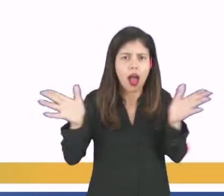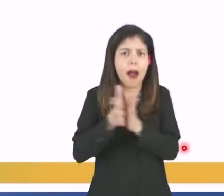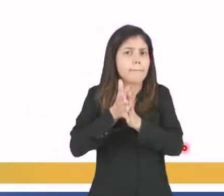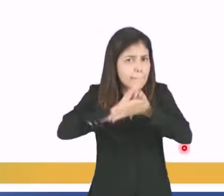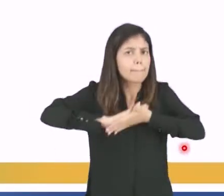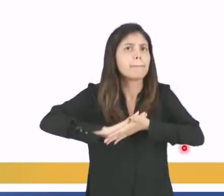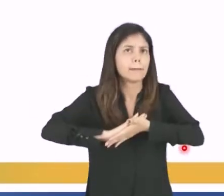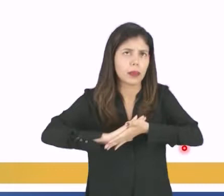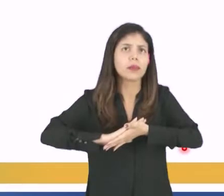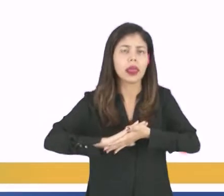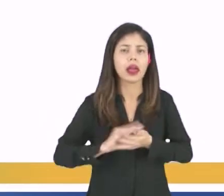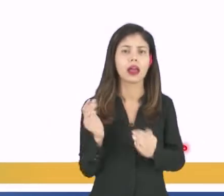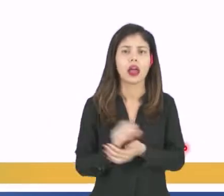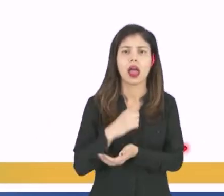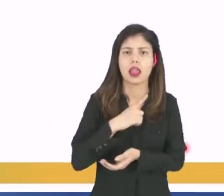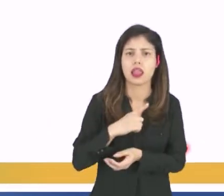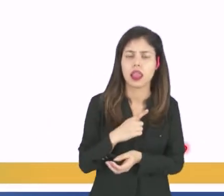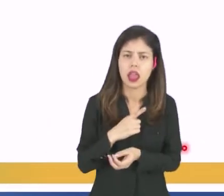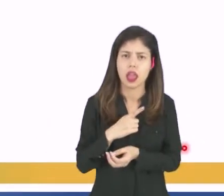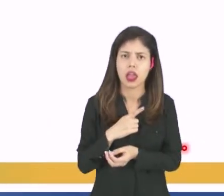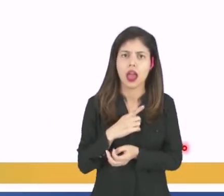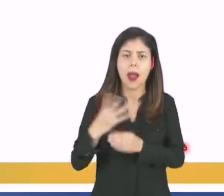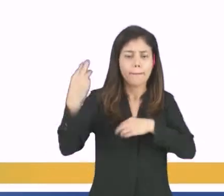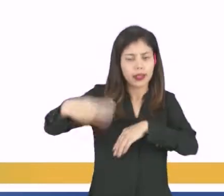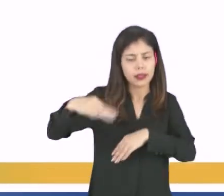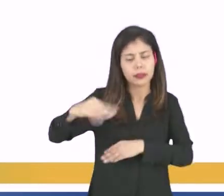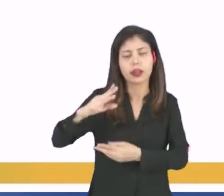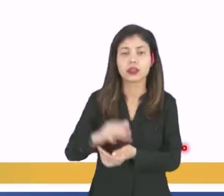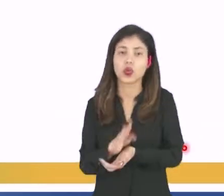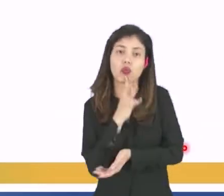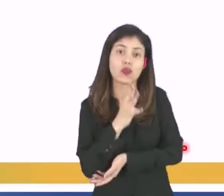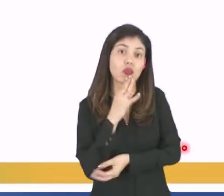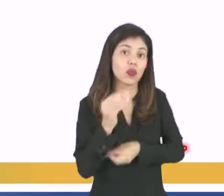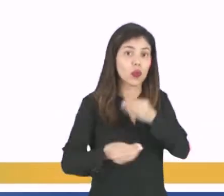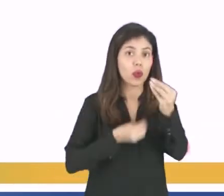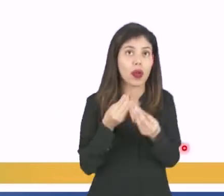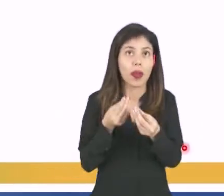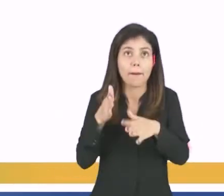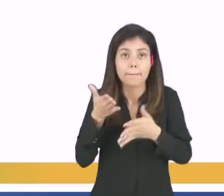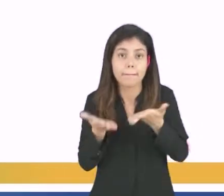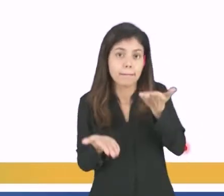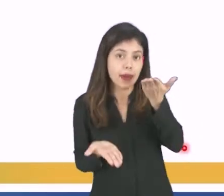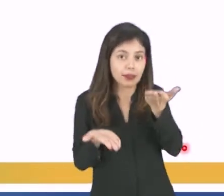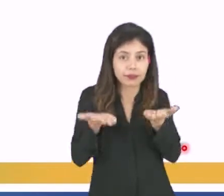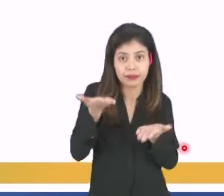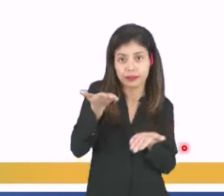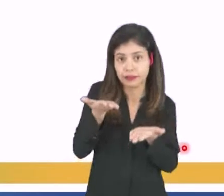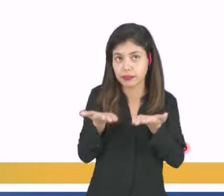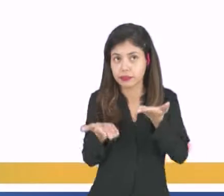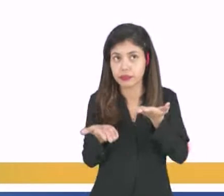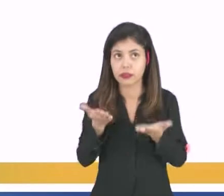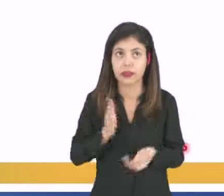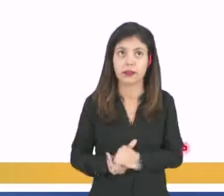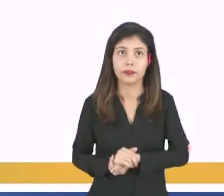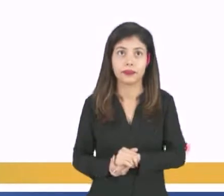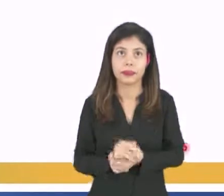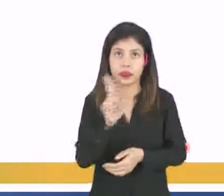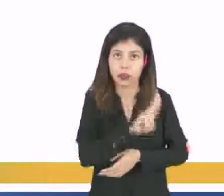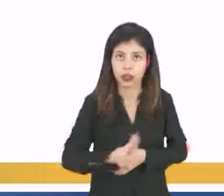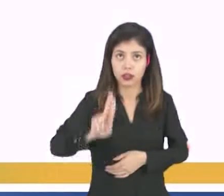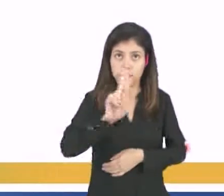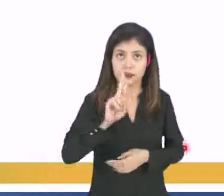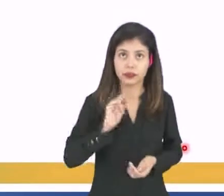nem destruídos, esse artifício matemático ele é conhecido como balanceamento. O recurso